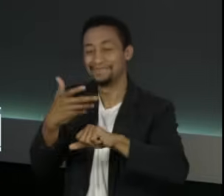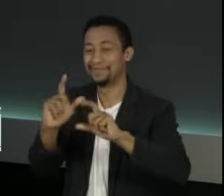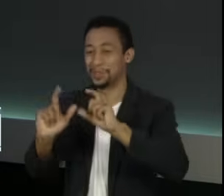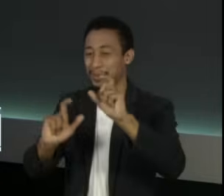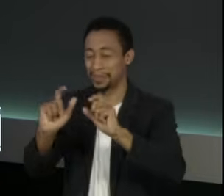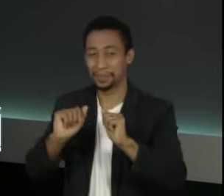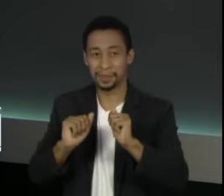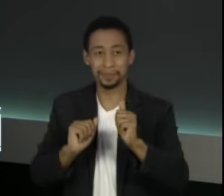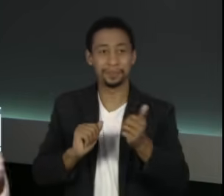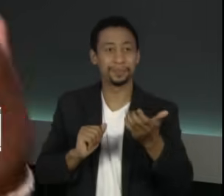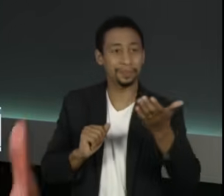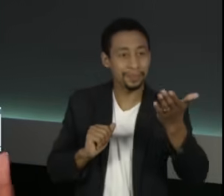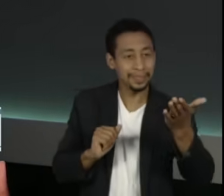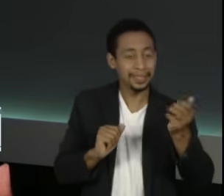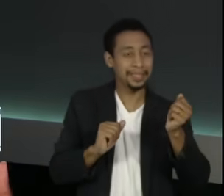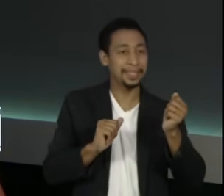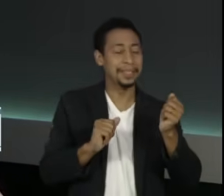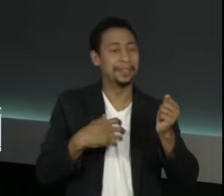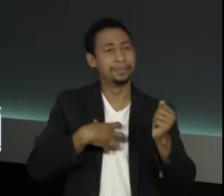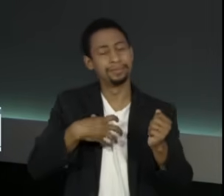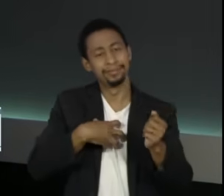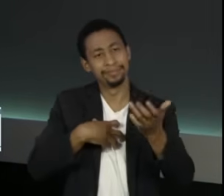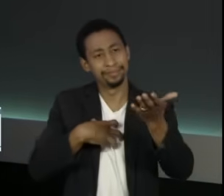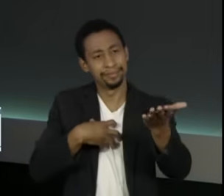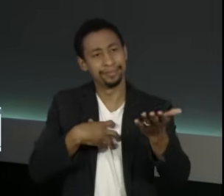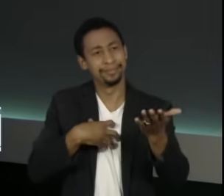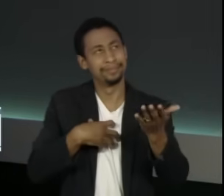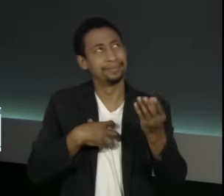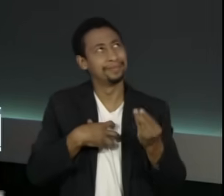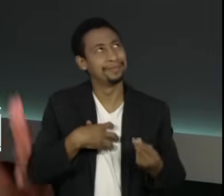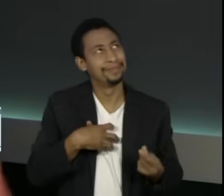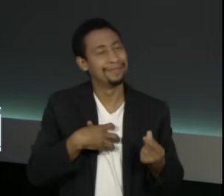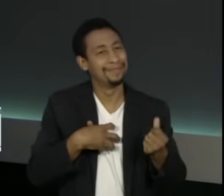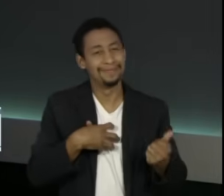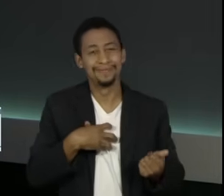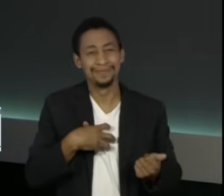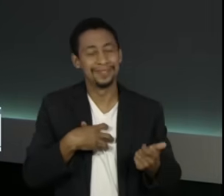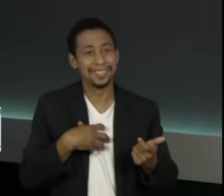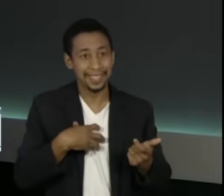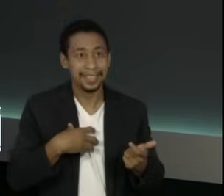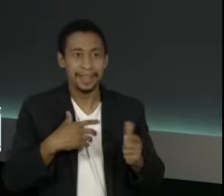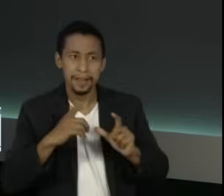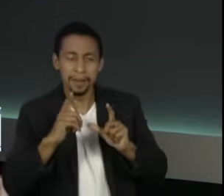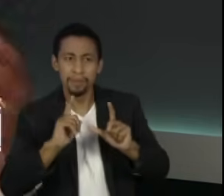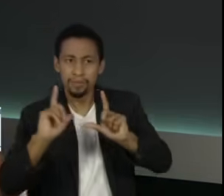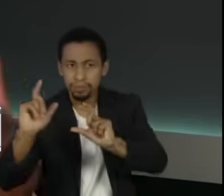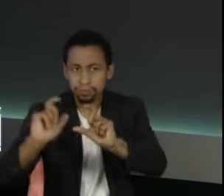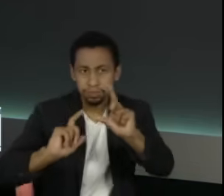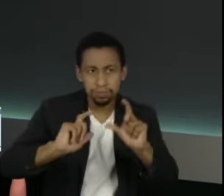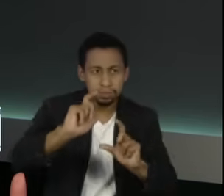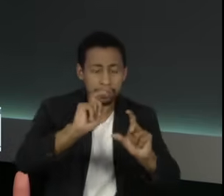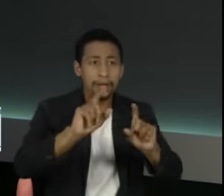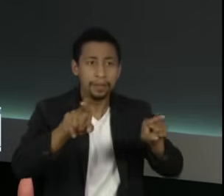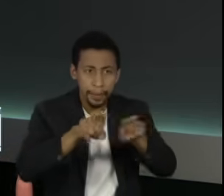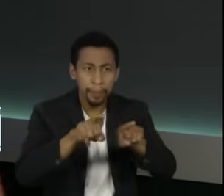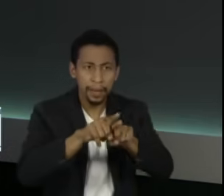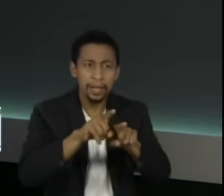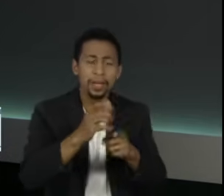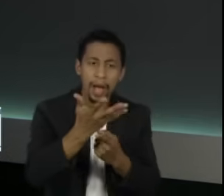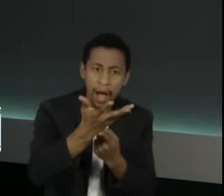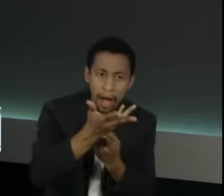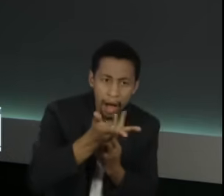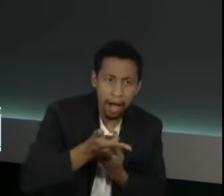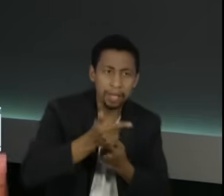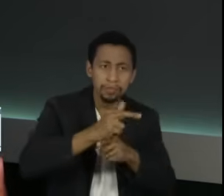Esse acesso, a forma como essa possibilidade da fotografia e de outras artes,